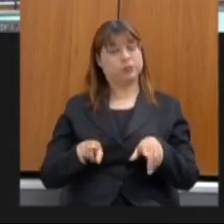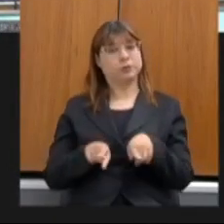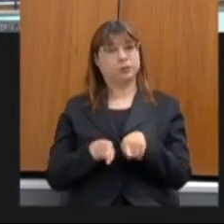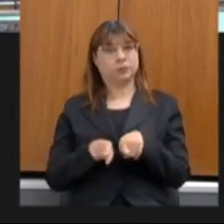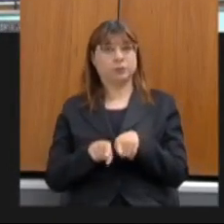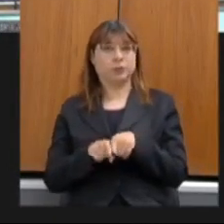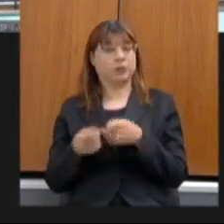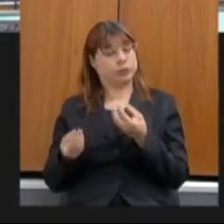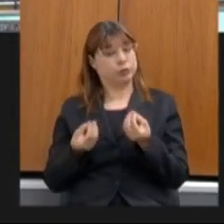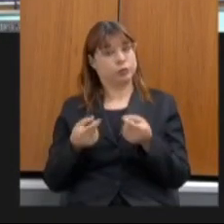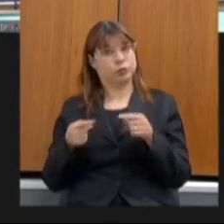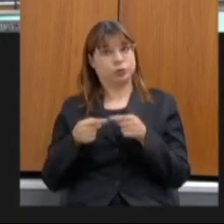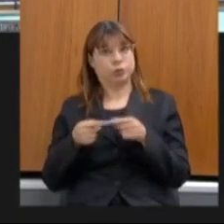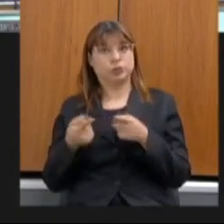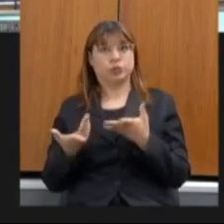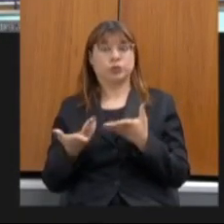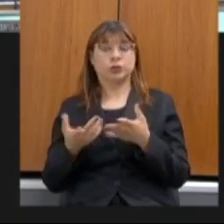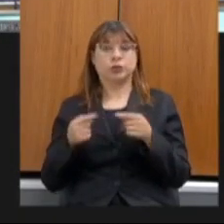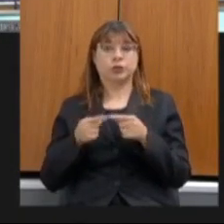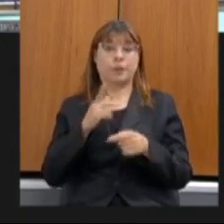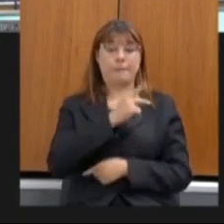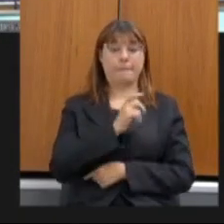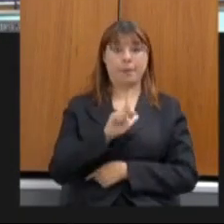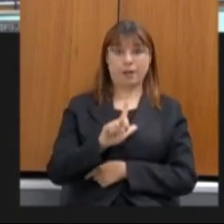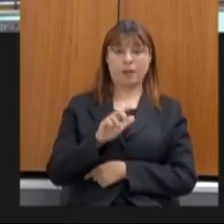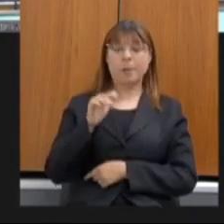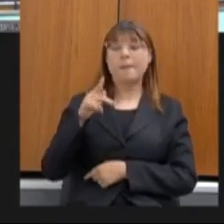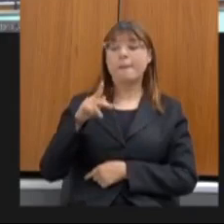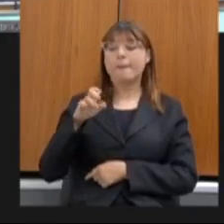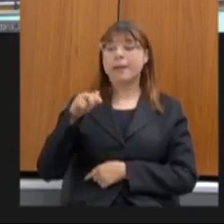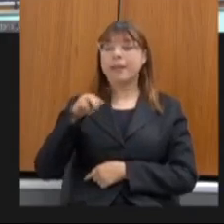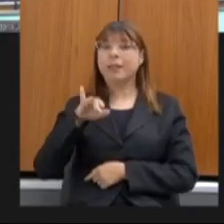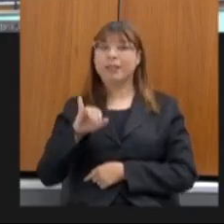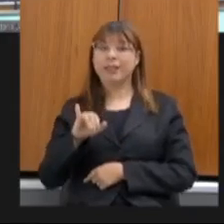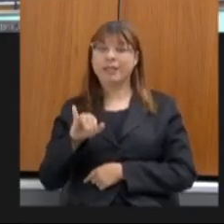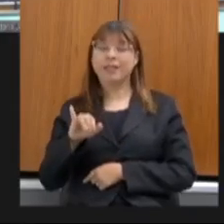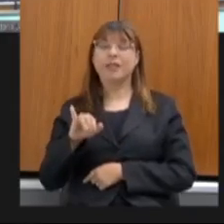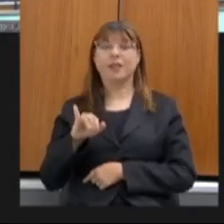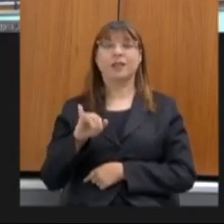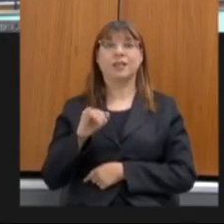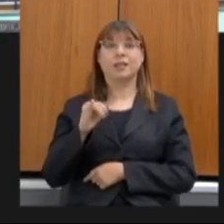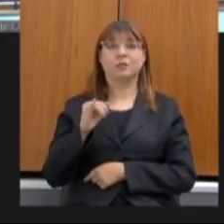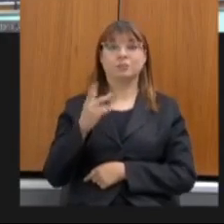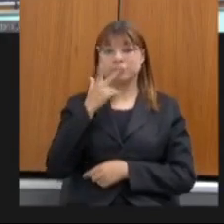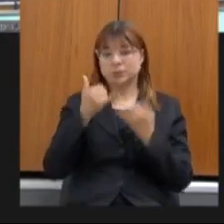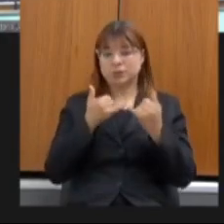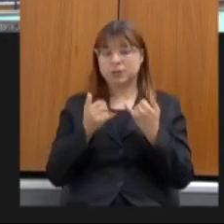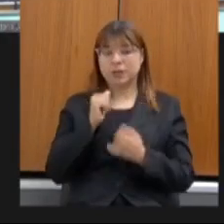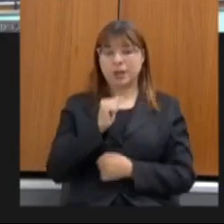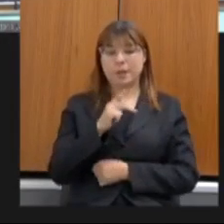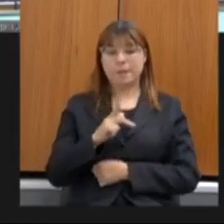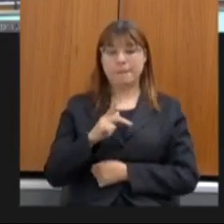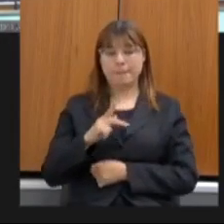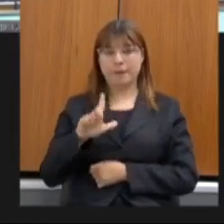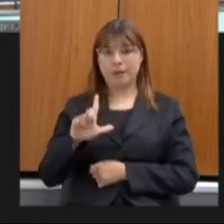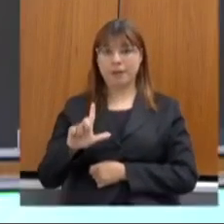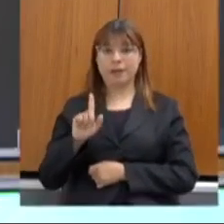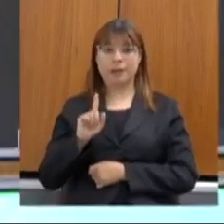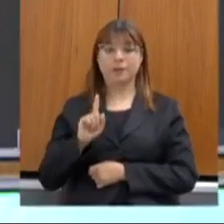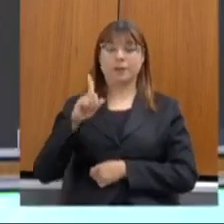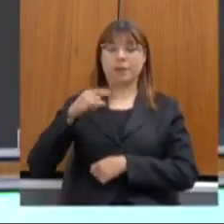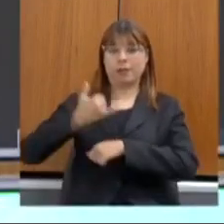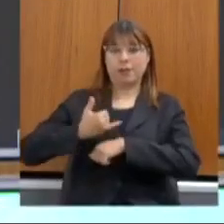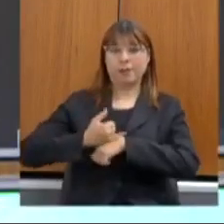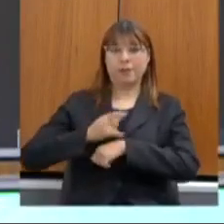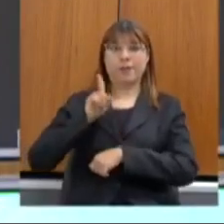hoje o a pele do Pequi é tratado da mesma forma que o a pele de metal mecânico no Vale do Aço